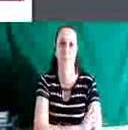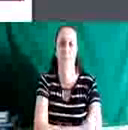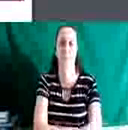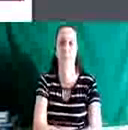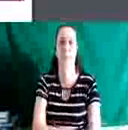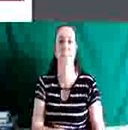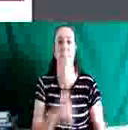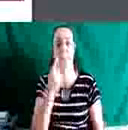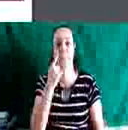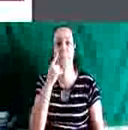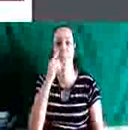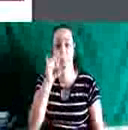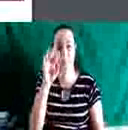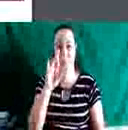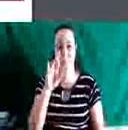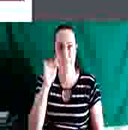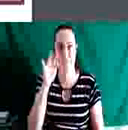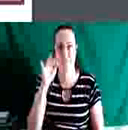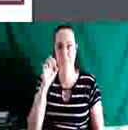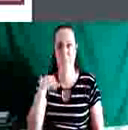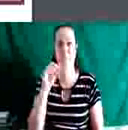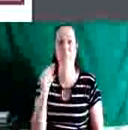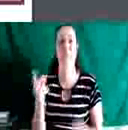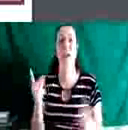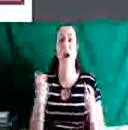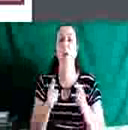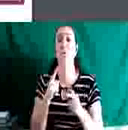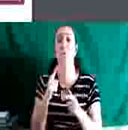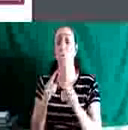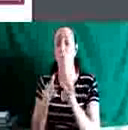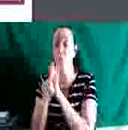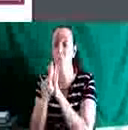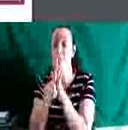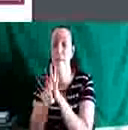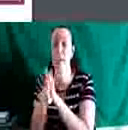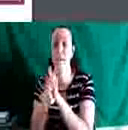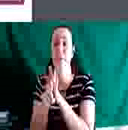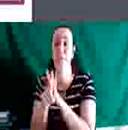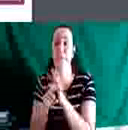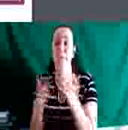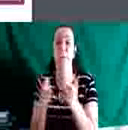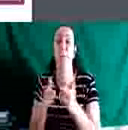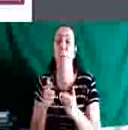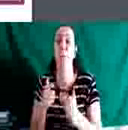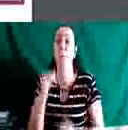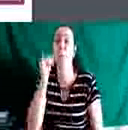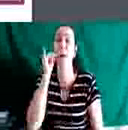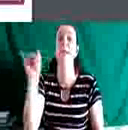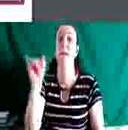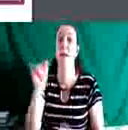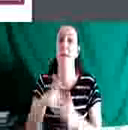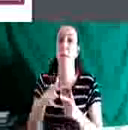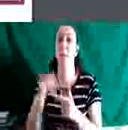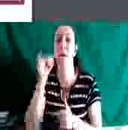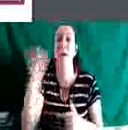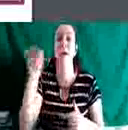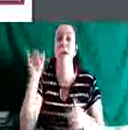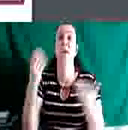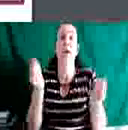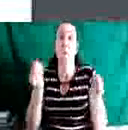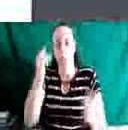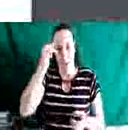aqui os riscos, né? Ó, exploração fácil, média 1, dificuldade 1. Né, de